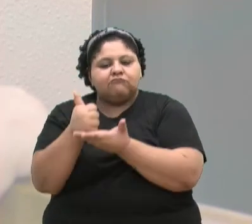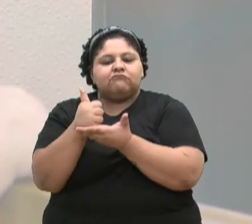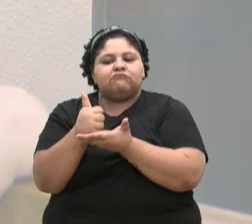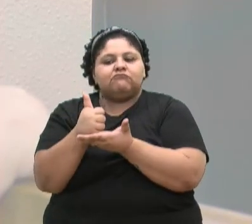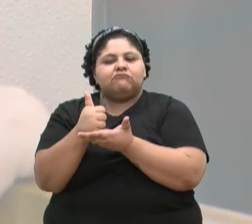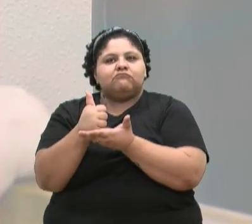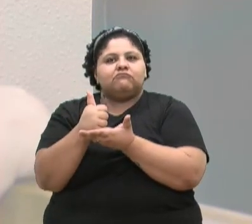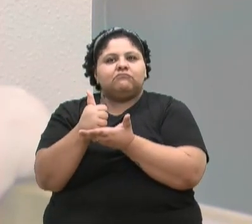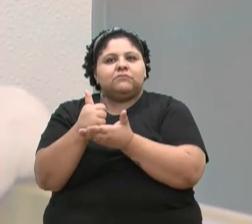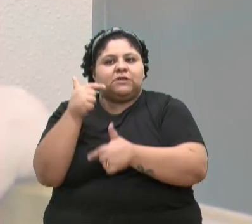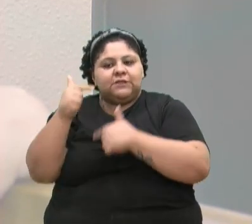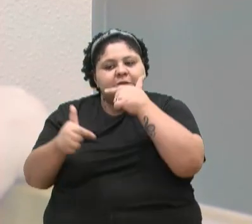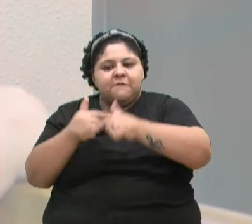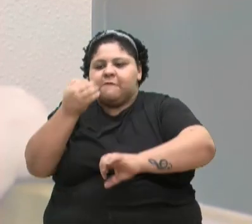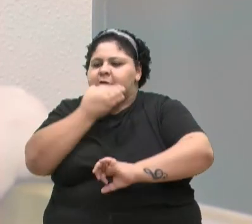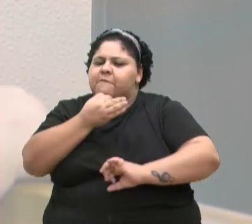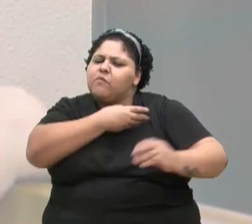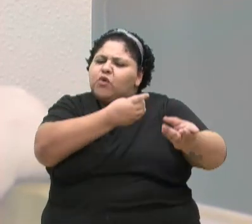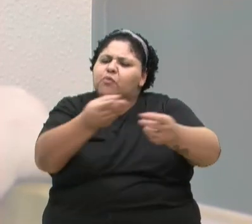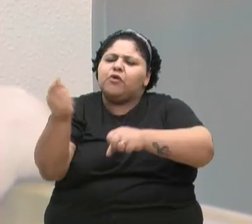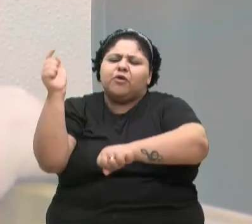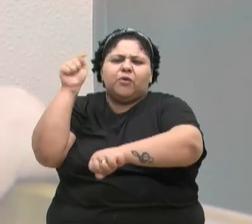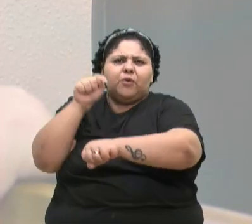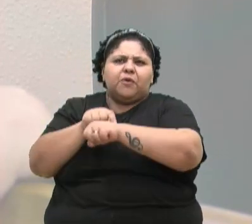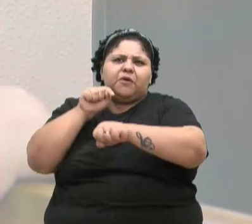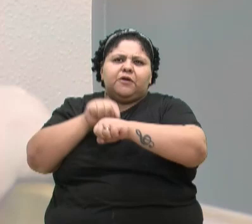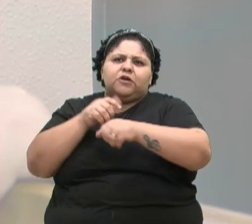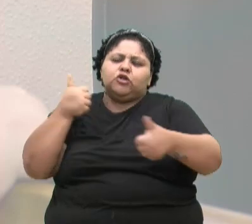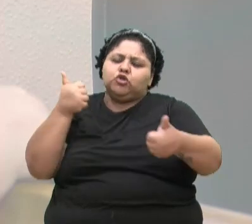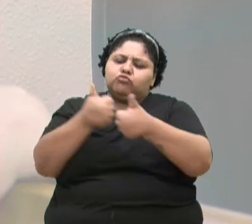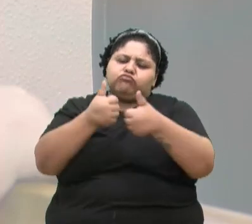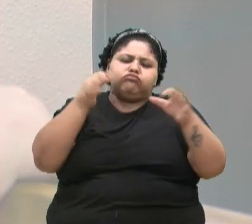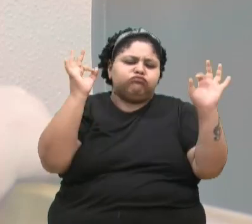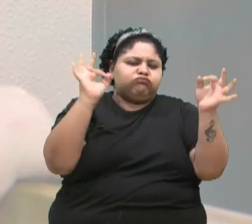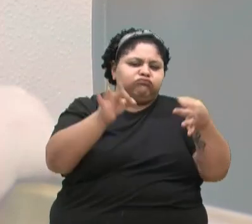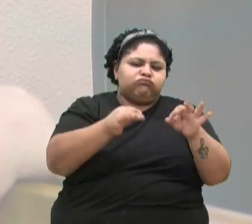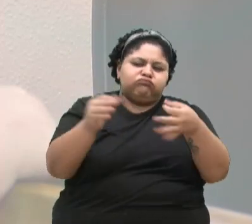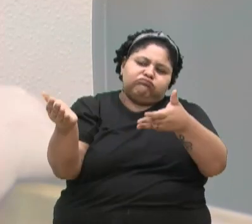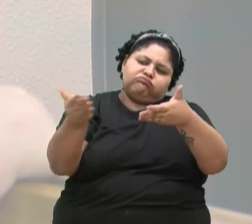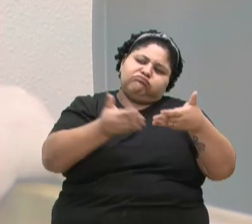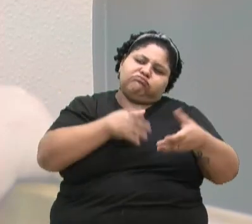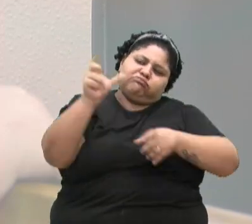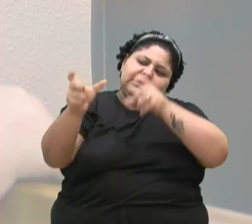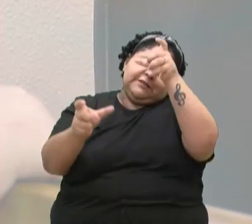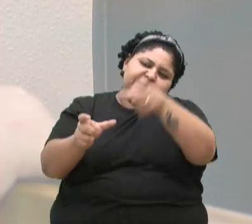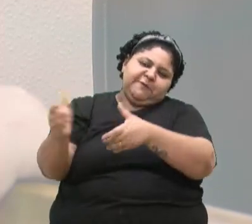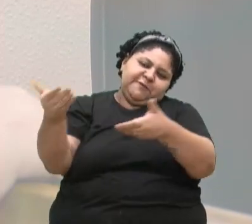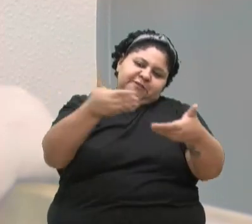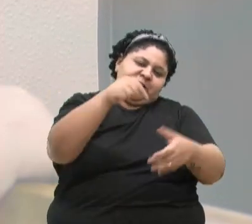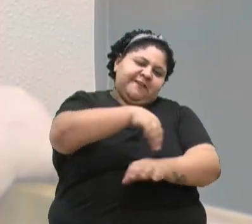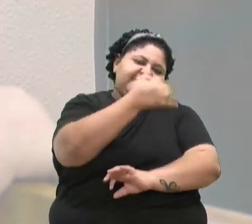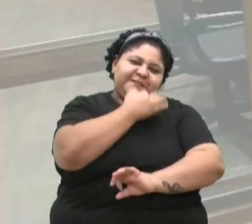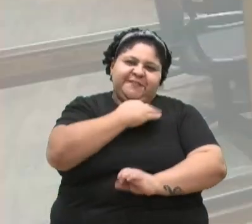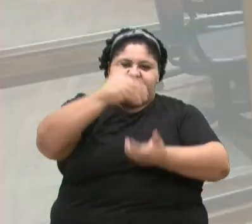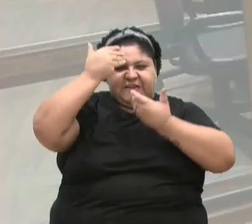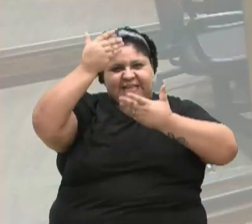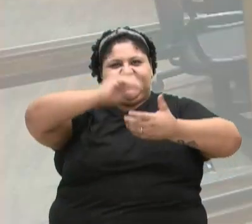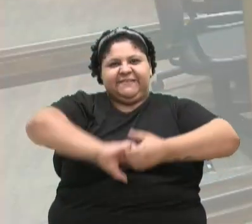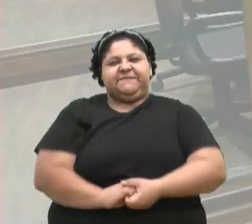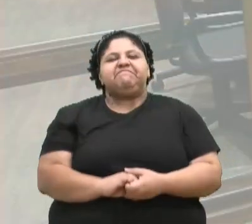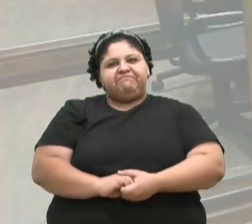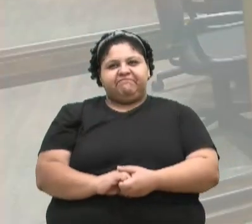Caxias do Sul por muito tempo ainda, através da sua excelência e do bem receber aos nossos turistas. Muito obrigado.